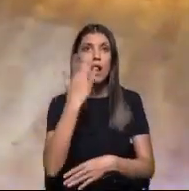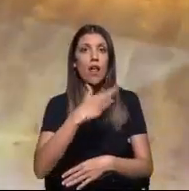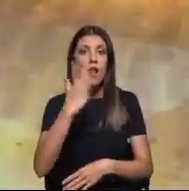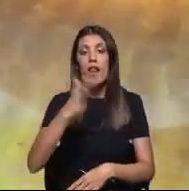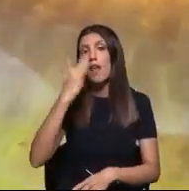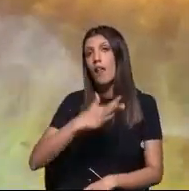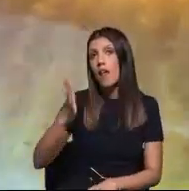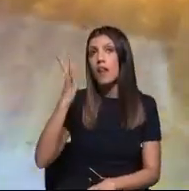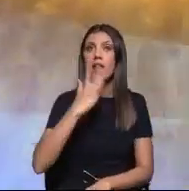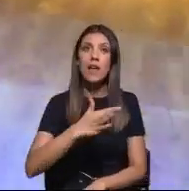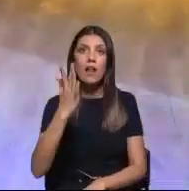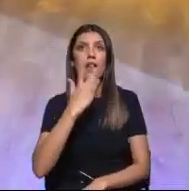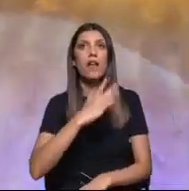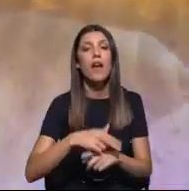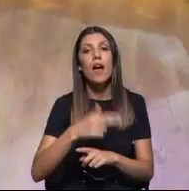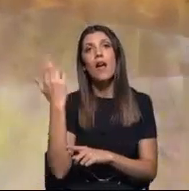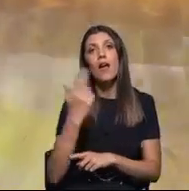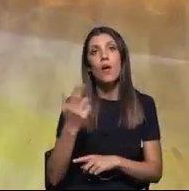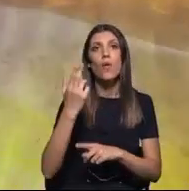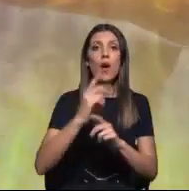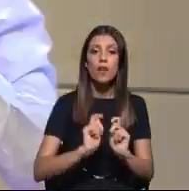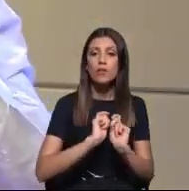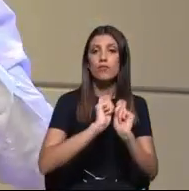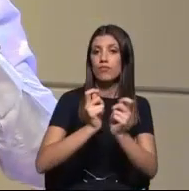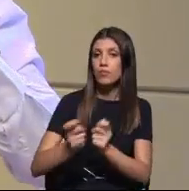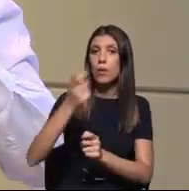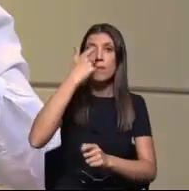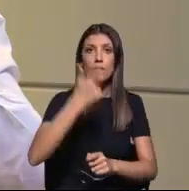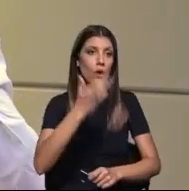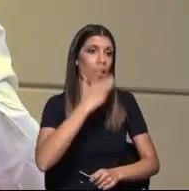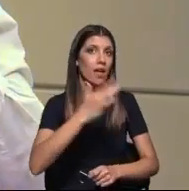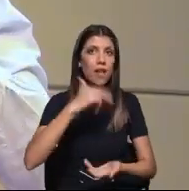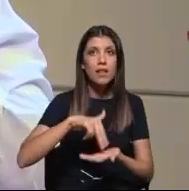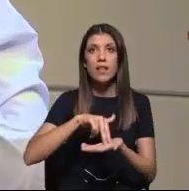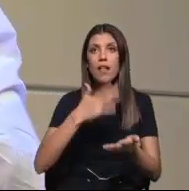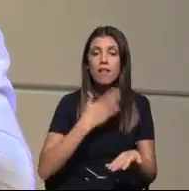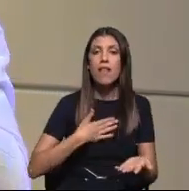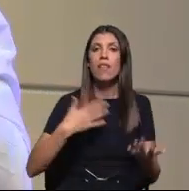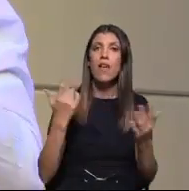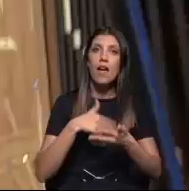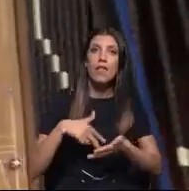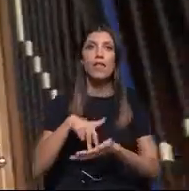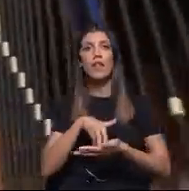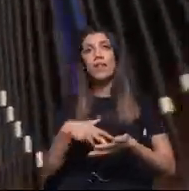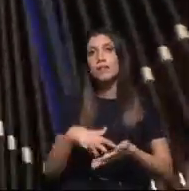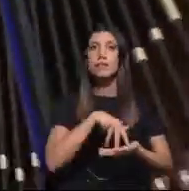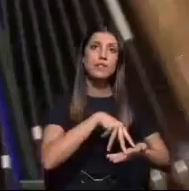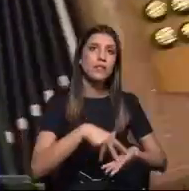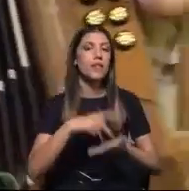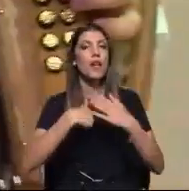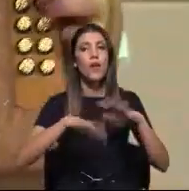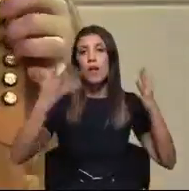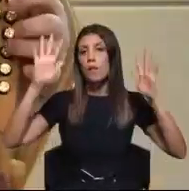lá. A arte se faz herança, quem canta e dança nos faz dançar. Bota as mãos para